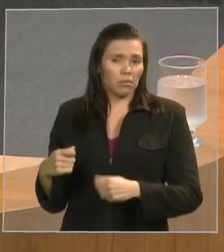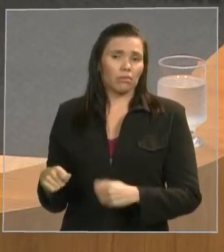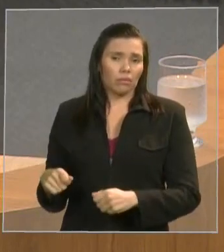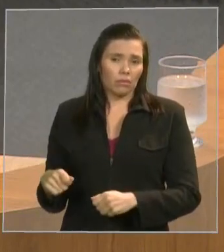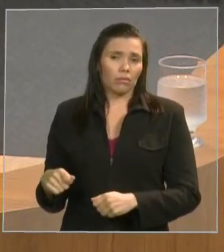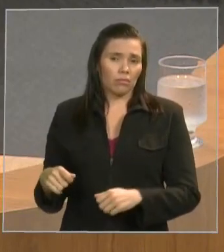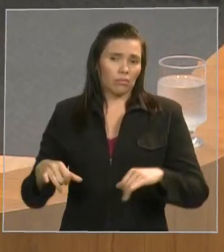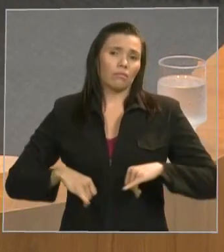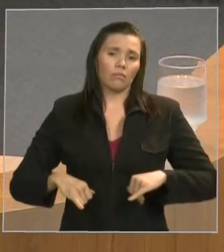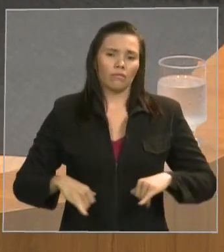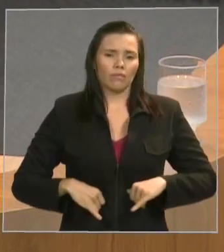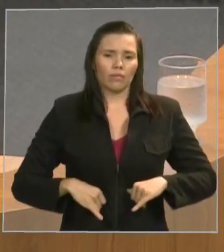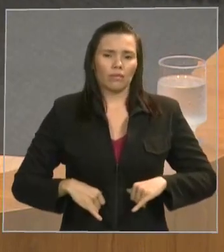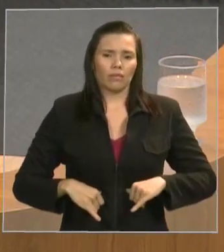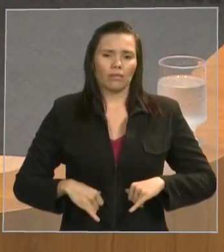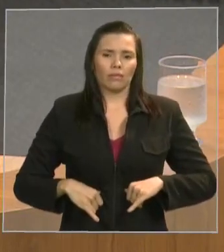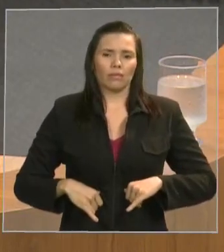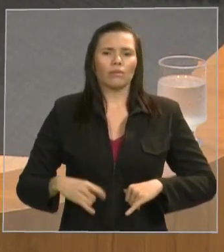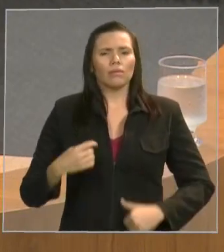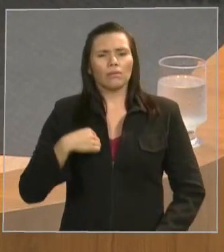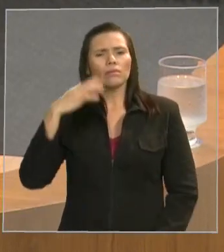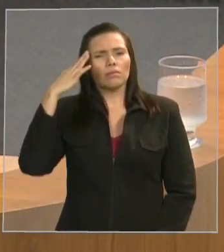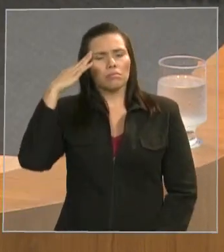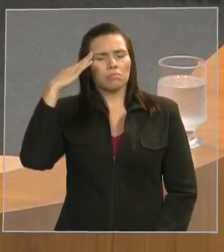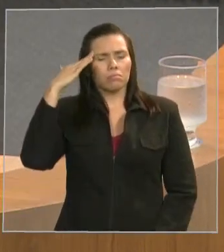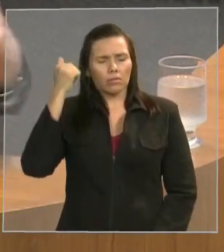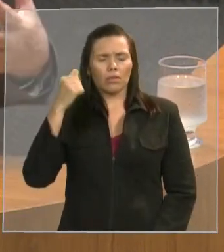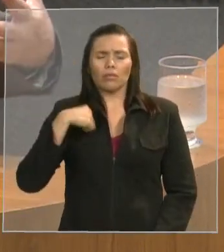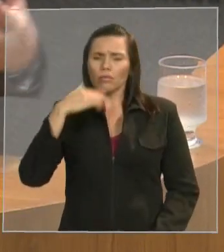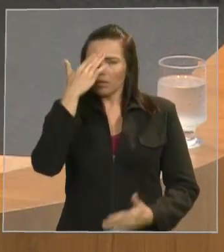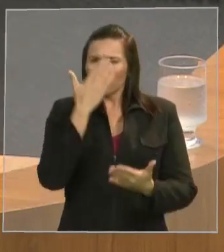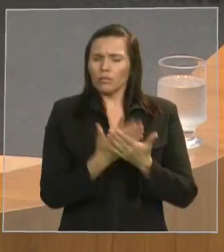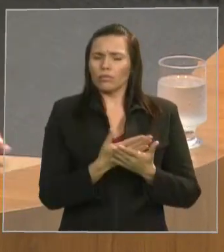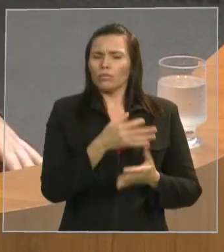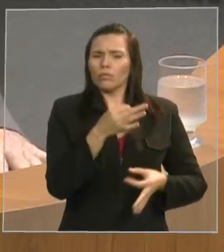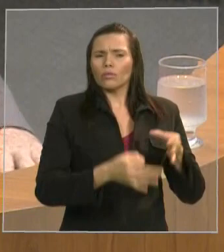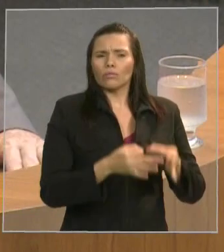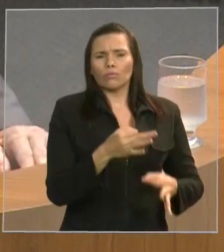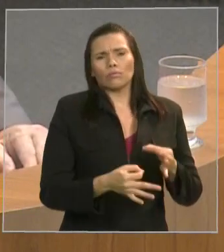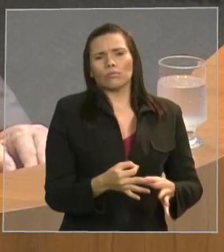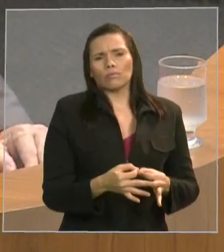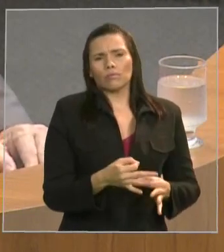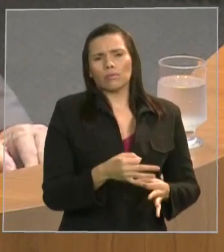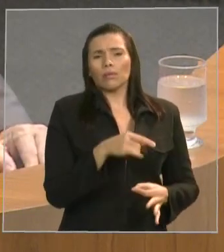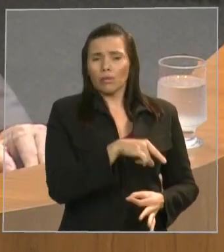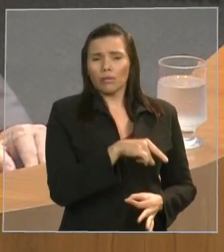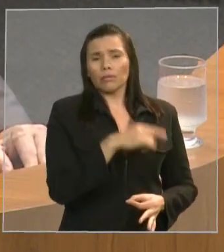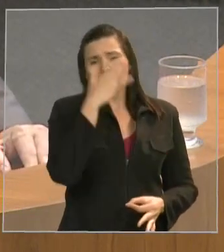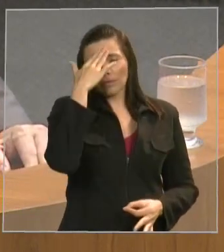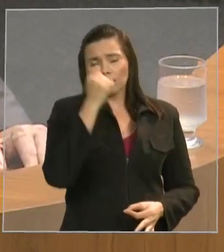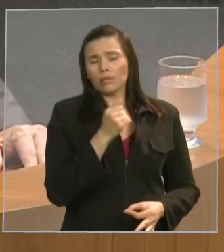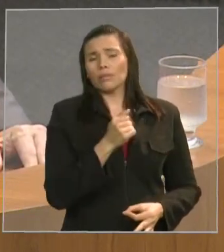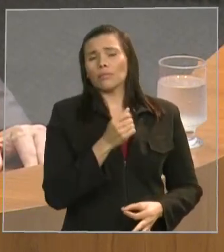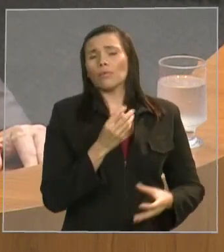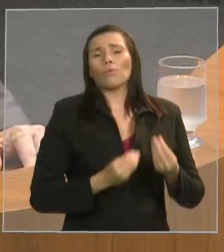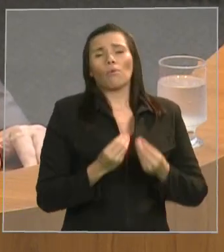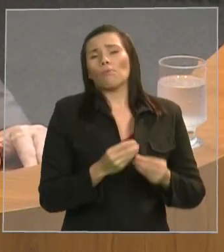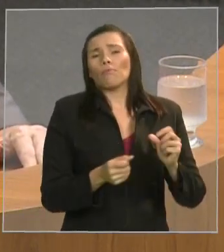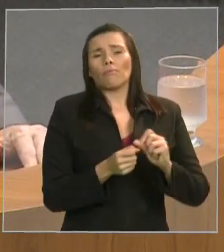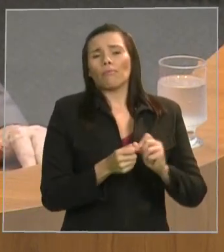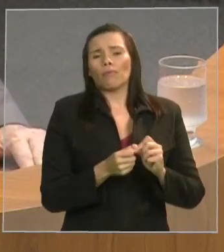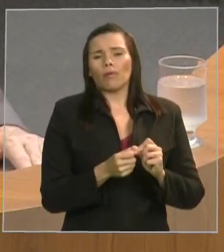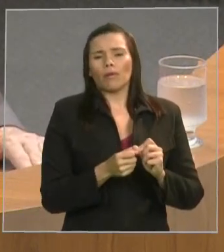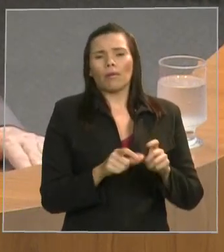ela sempre reinará no final. Agora, nós não podemos estar com coisas pessoais. Nós não podemos de maneira